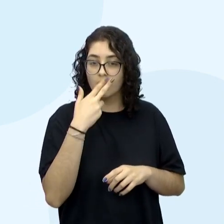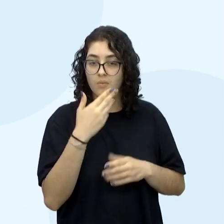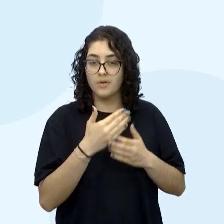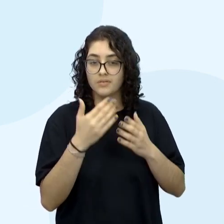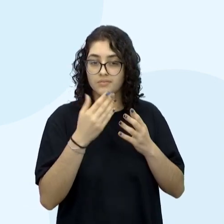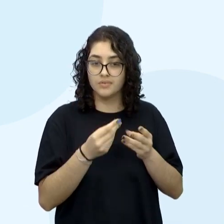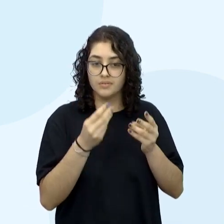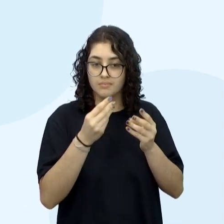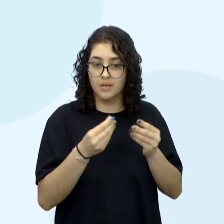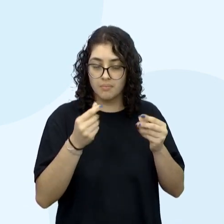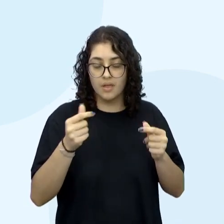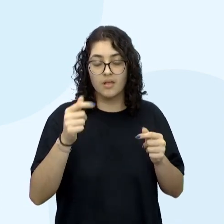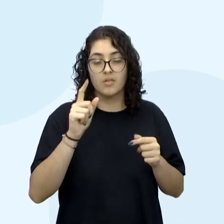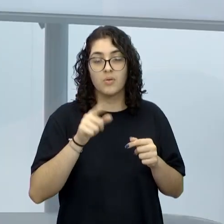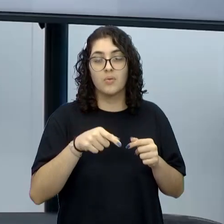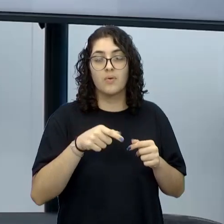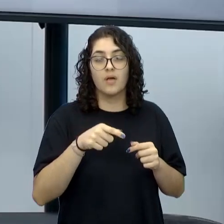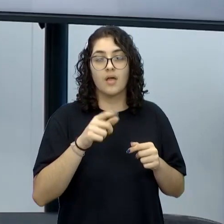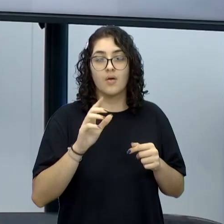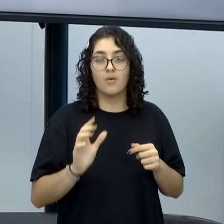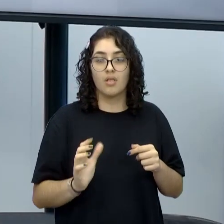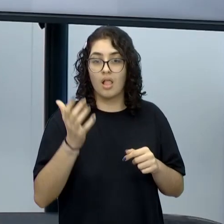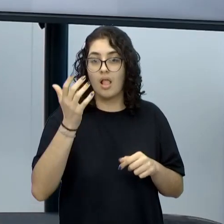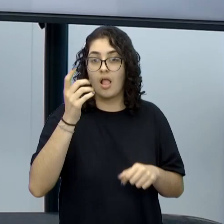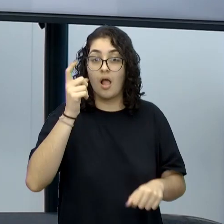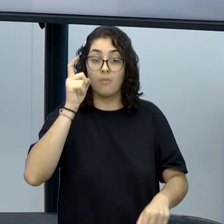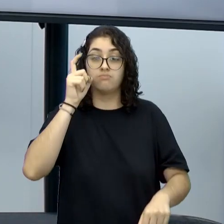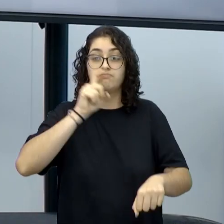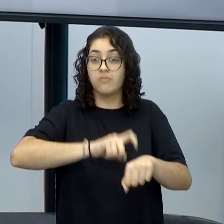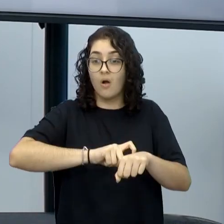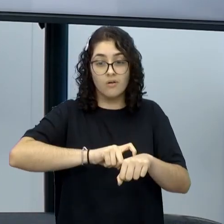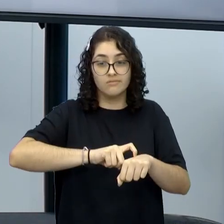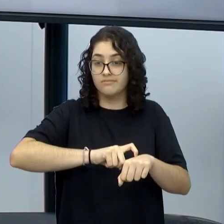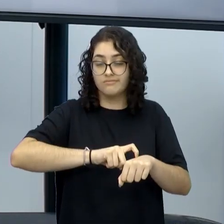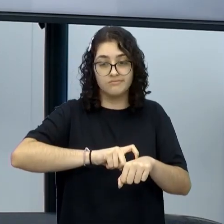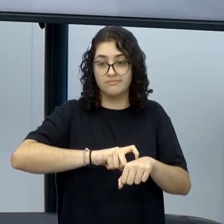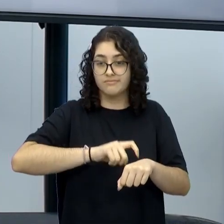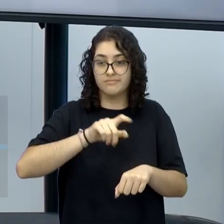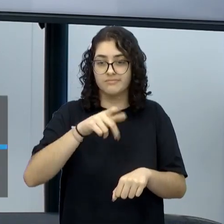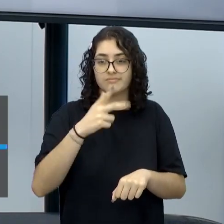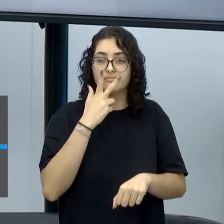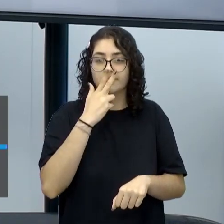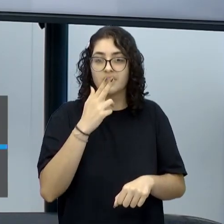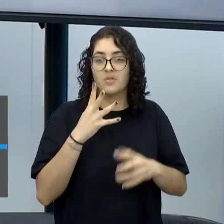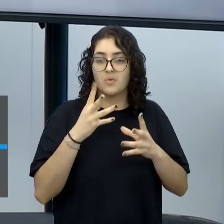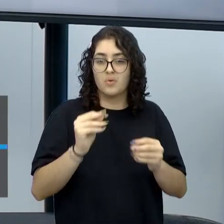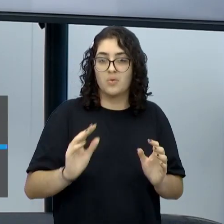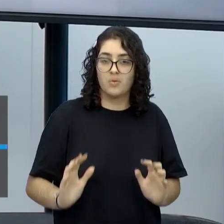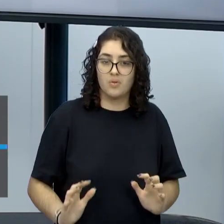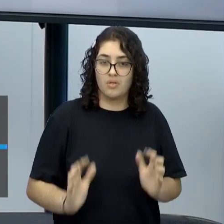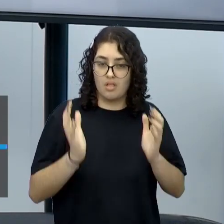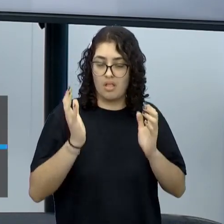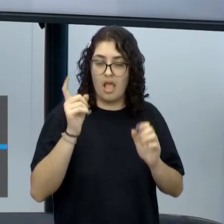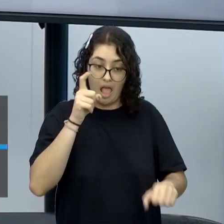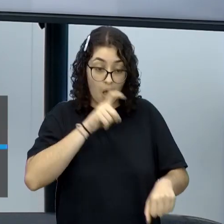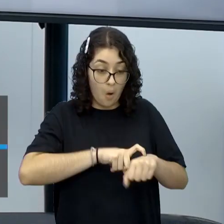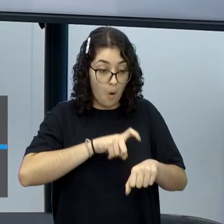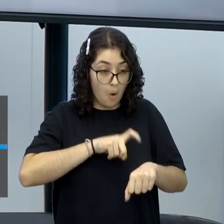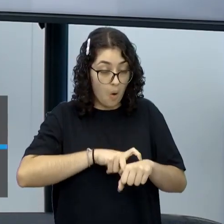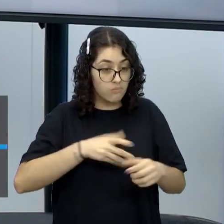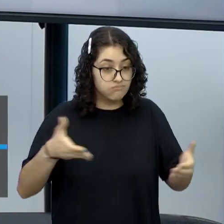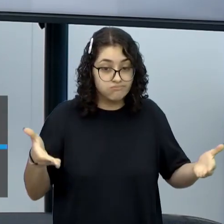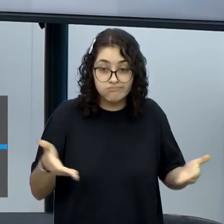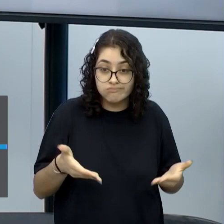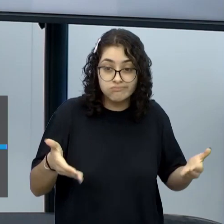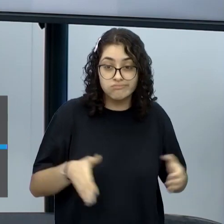poucos. Por isso que a gente fala, não é uma coisa que você vai ver agora. Porque essa questão da gente achar que, tipo, tudo que está acontecendo de ruim é o que a gente está vendo agora, é